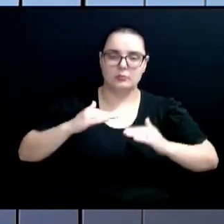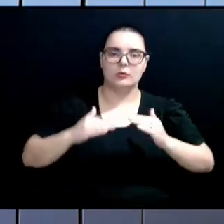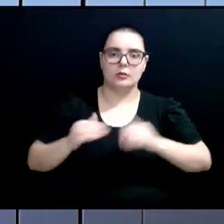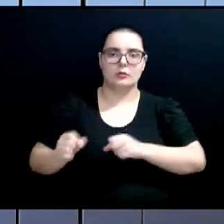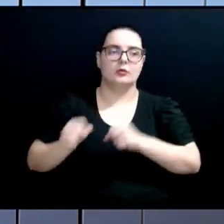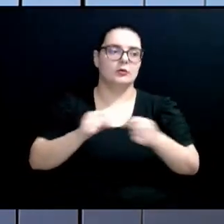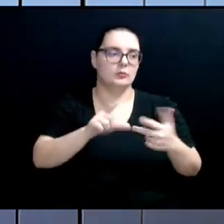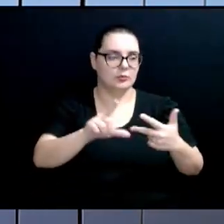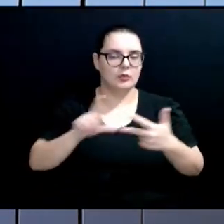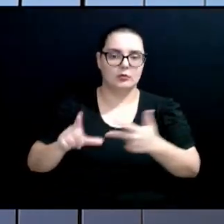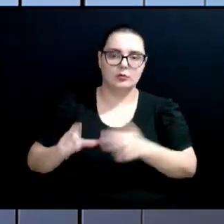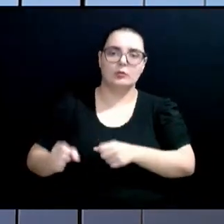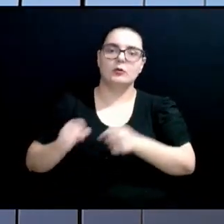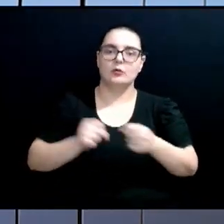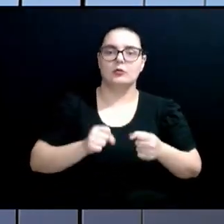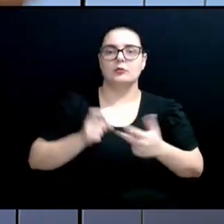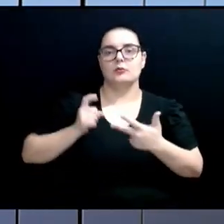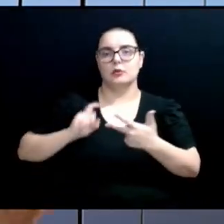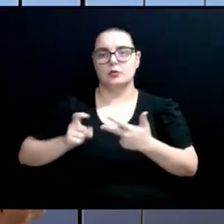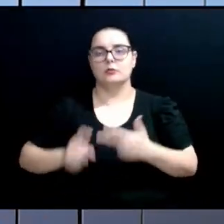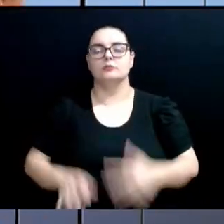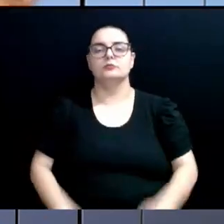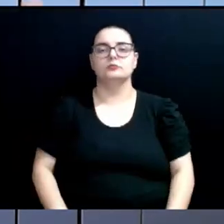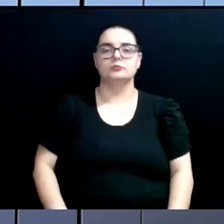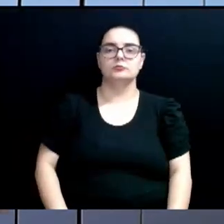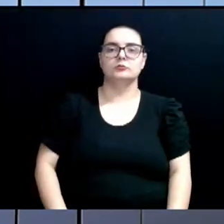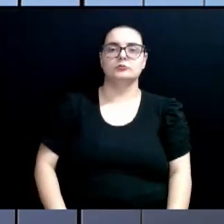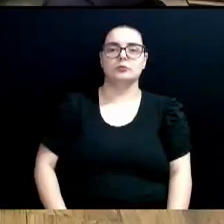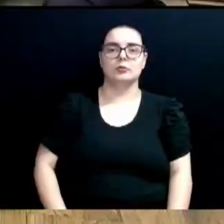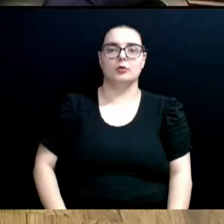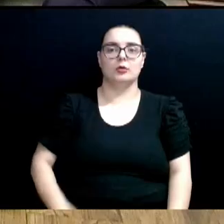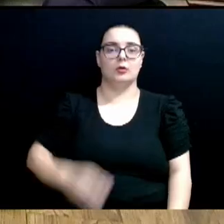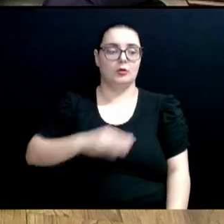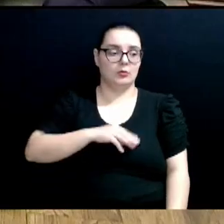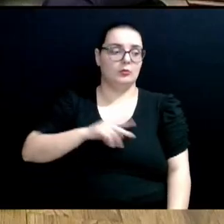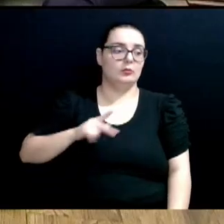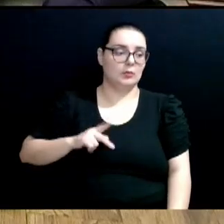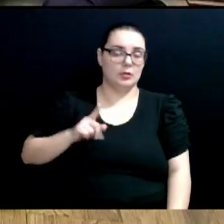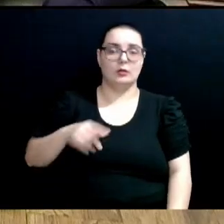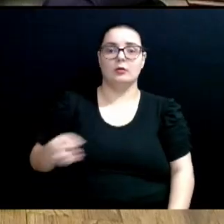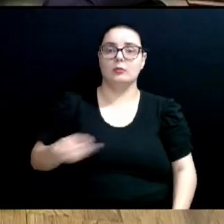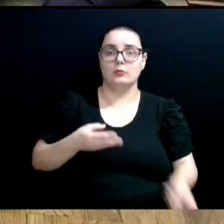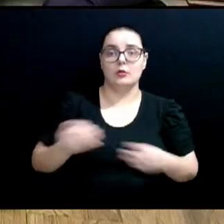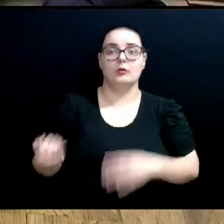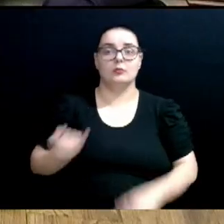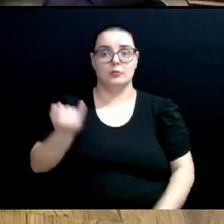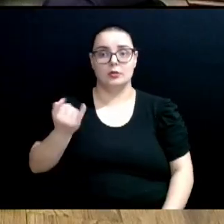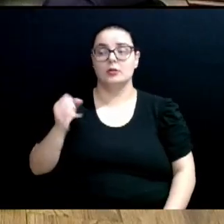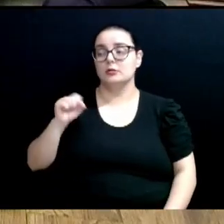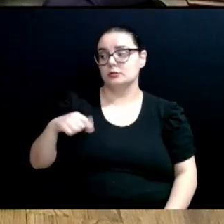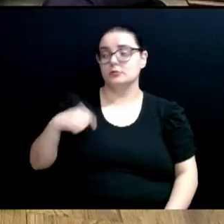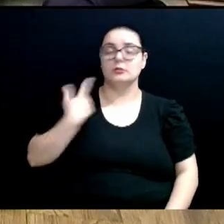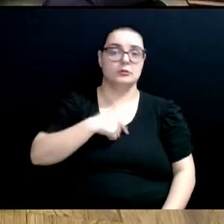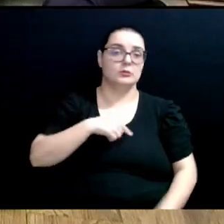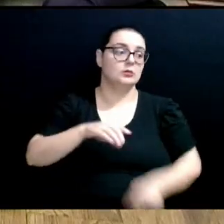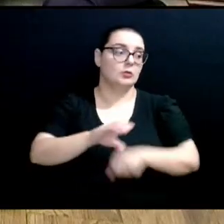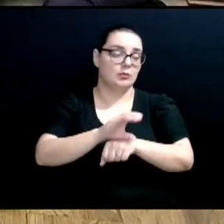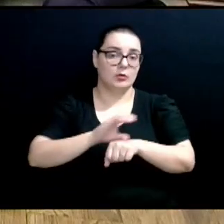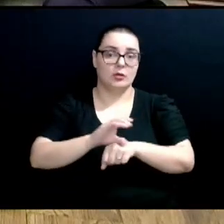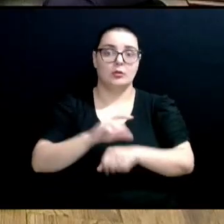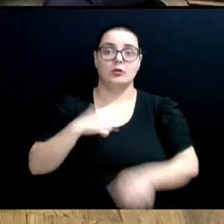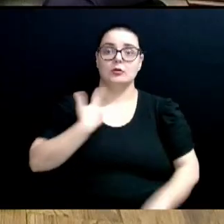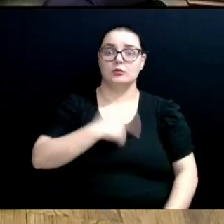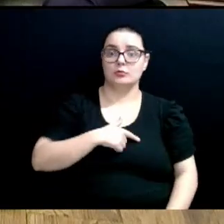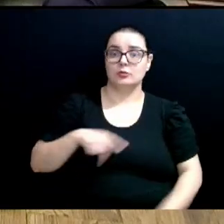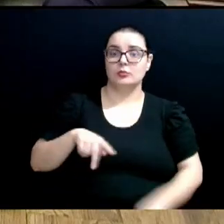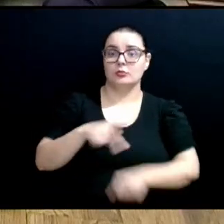poder executivo. O Ministério Público é uma inovação muito importante da nossa Constituição. Nós somos um país